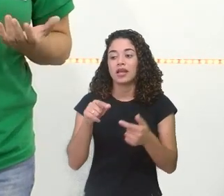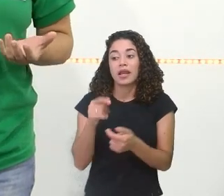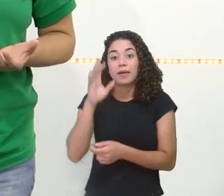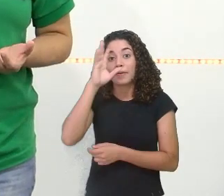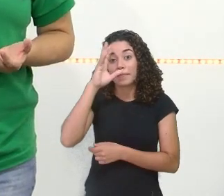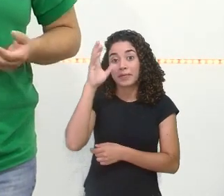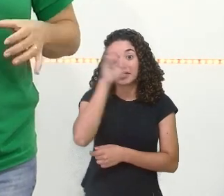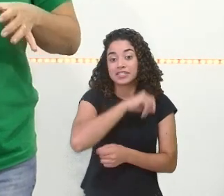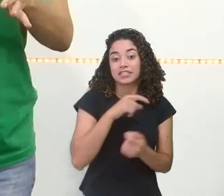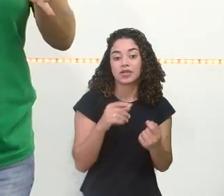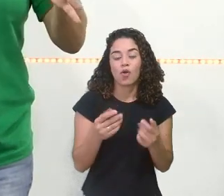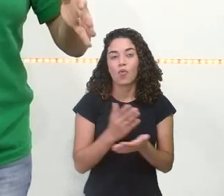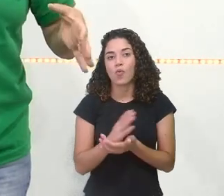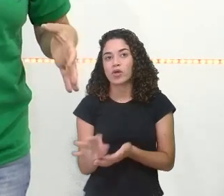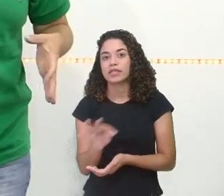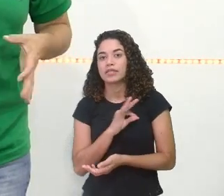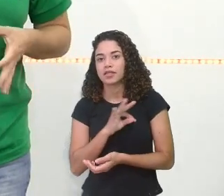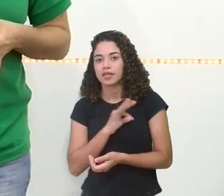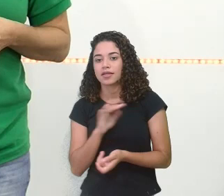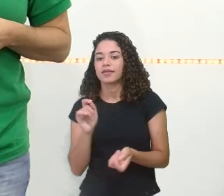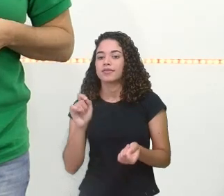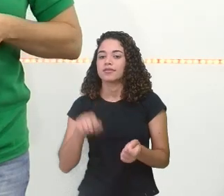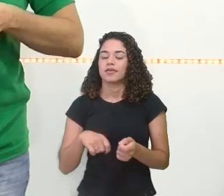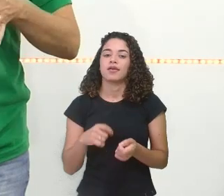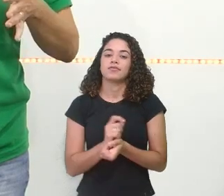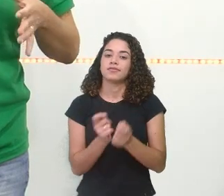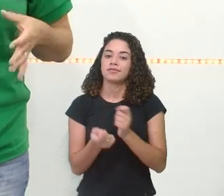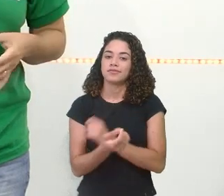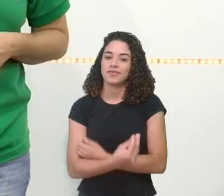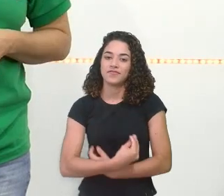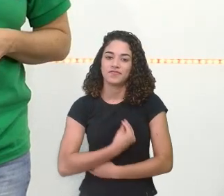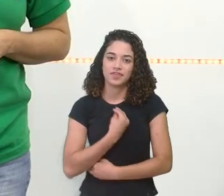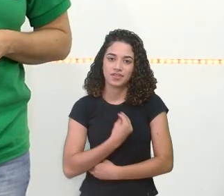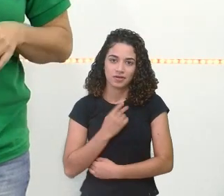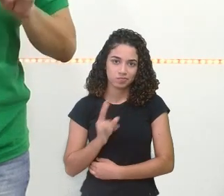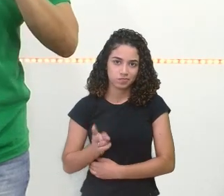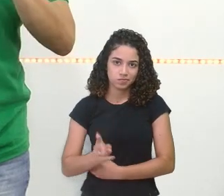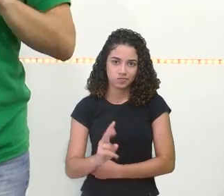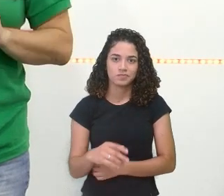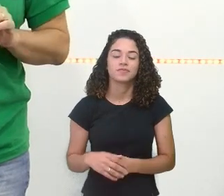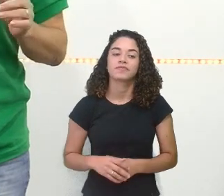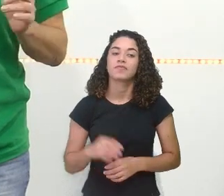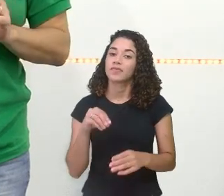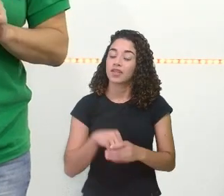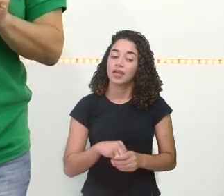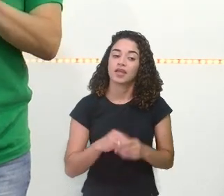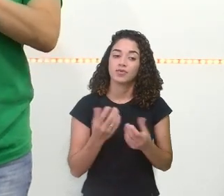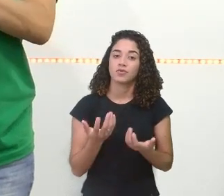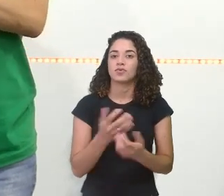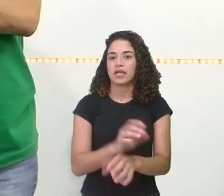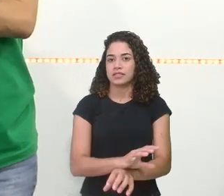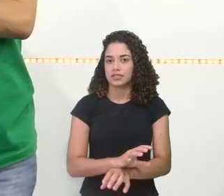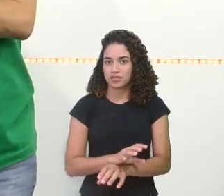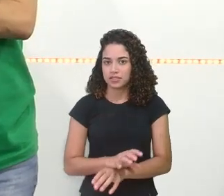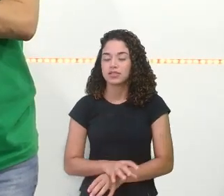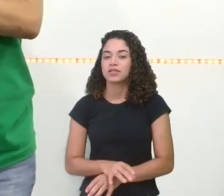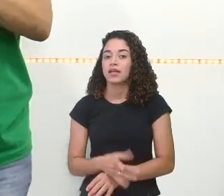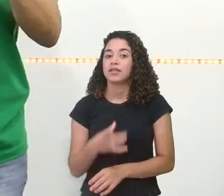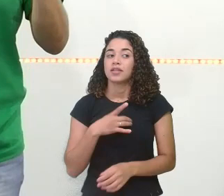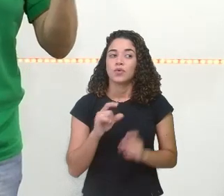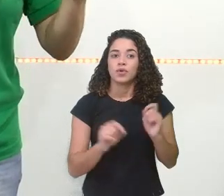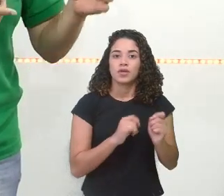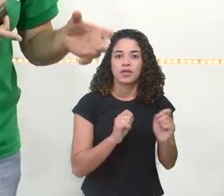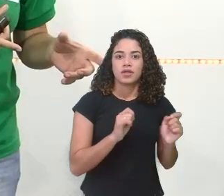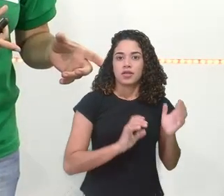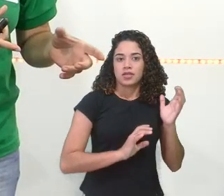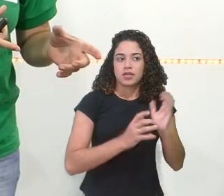técnicas de sobrevivência dentro do clima semiárido, né? Mas aí a gente viu o super gelado, a